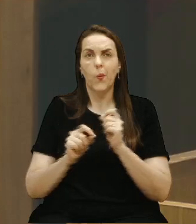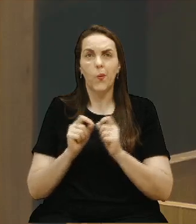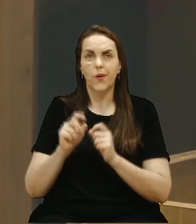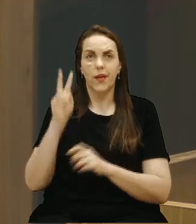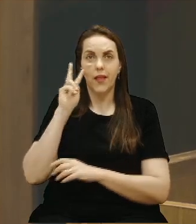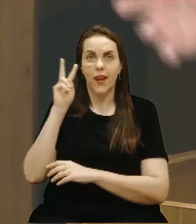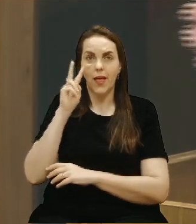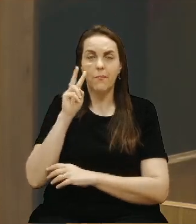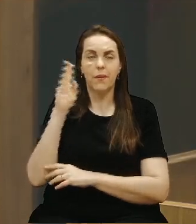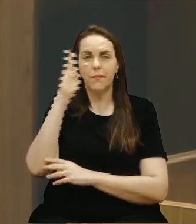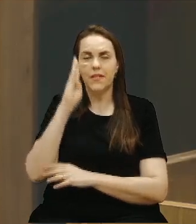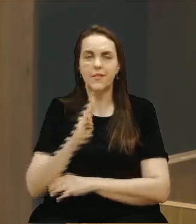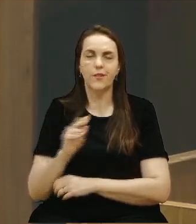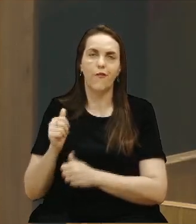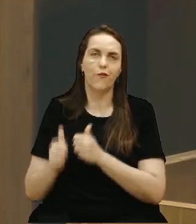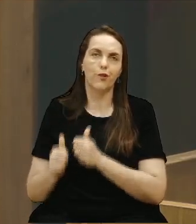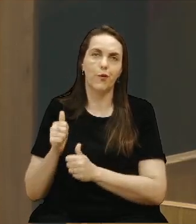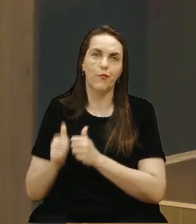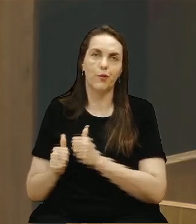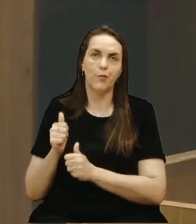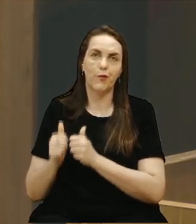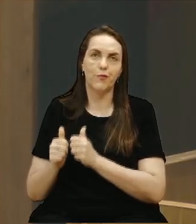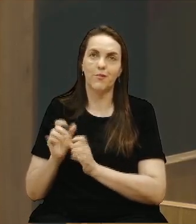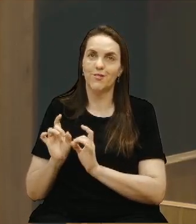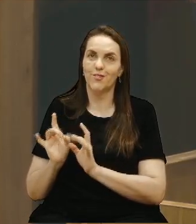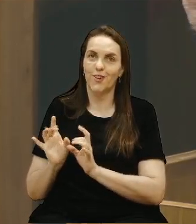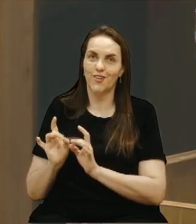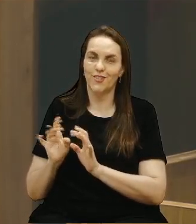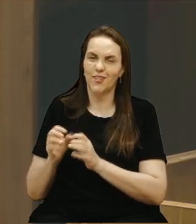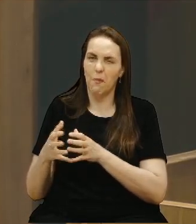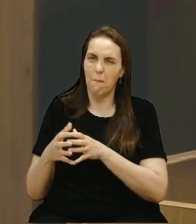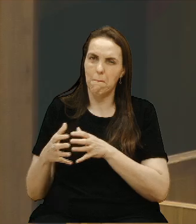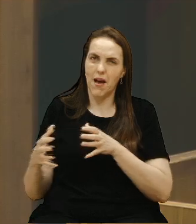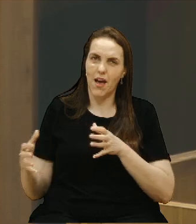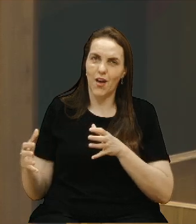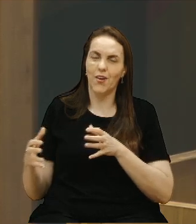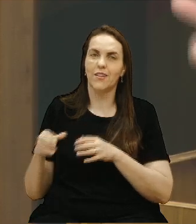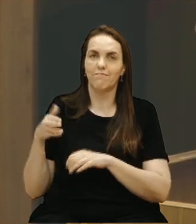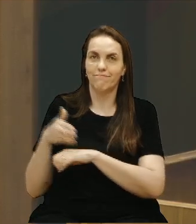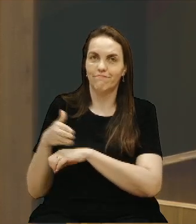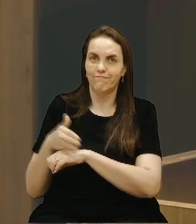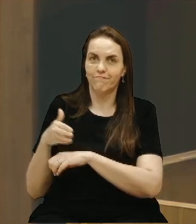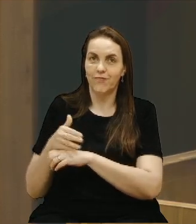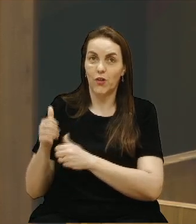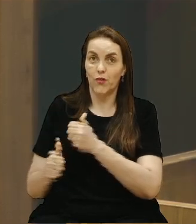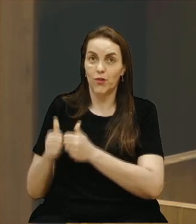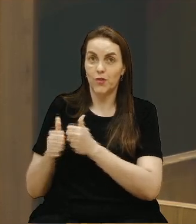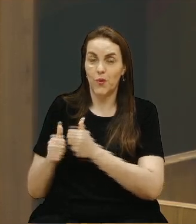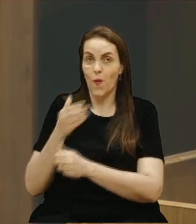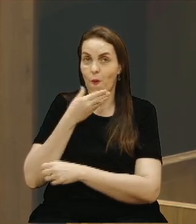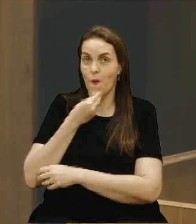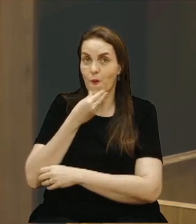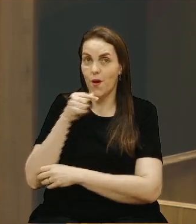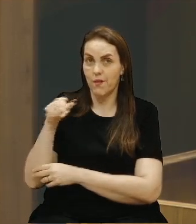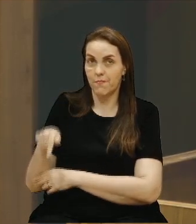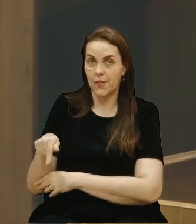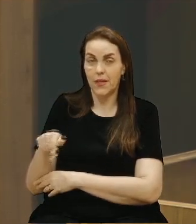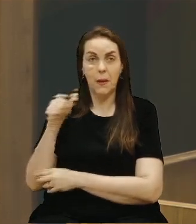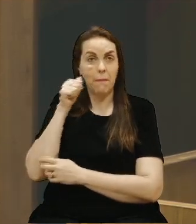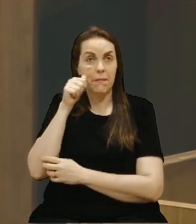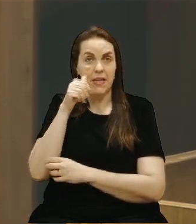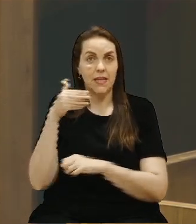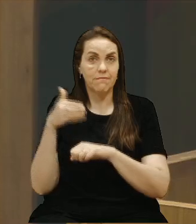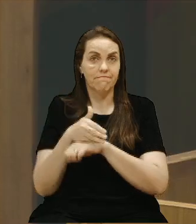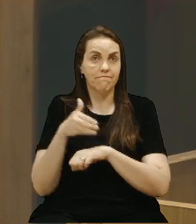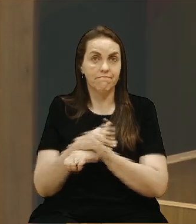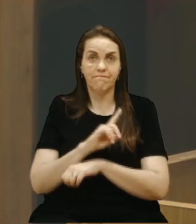é o futebol, e a maioria, né, a grande massa que pratica o futebol são homens e as meninas, às vezes, não têm um local de inserção. Então,